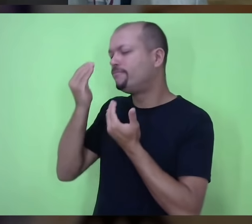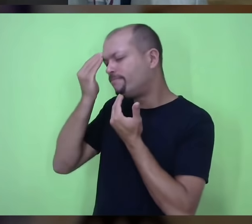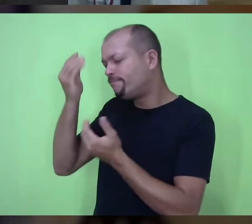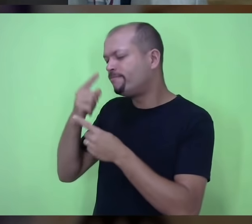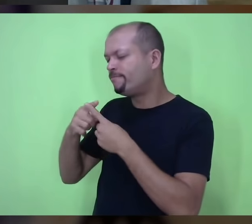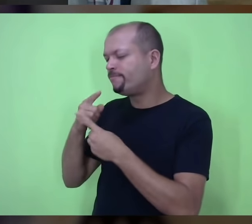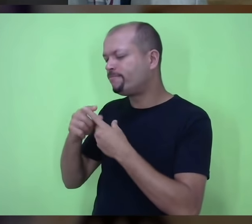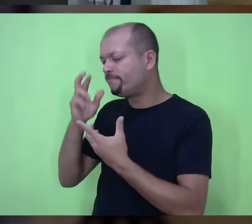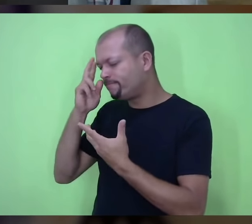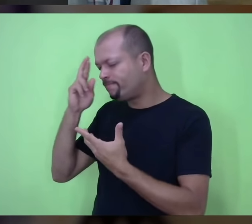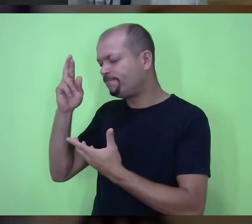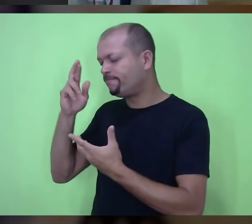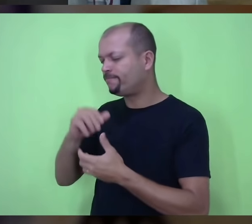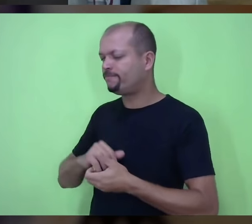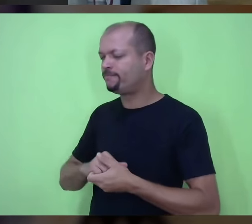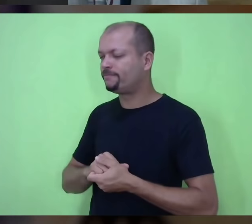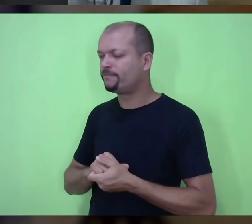Obrigado porque o Senhor